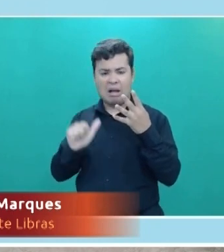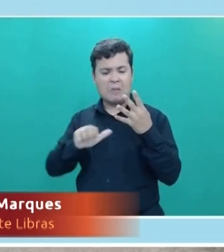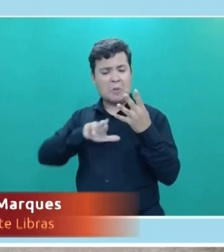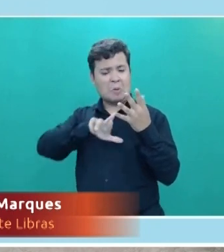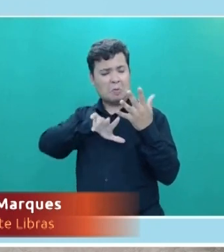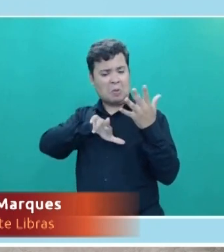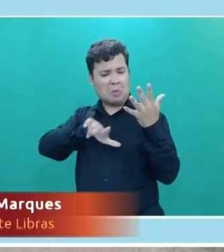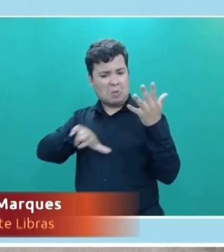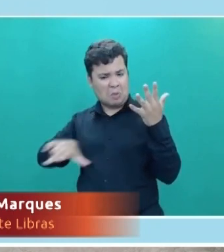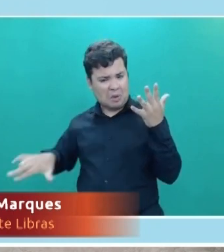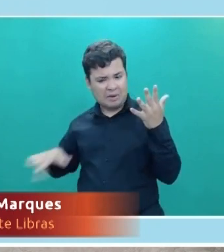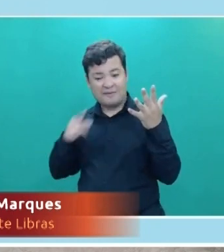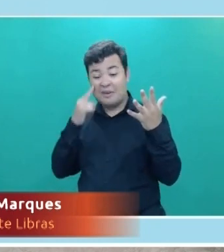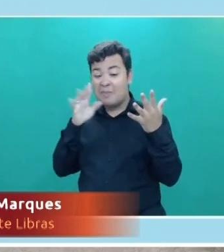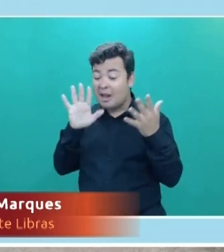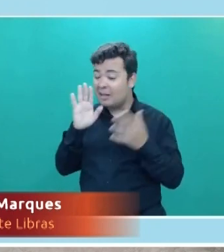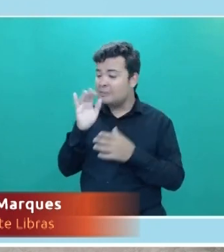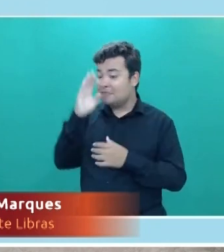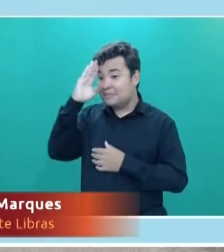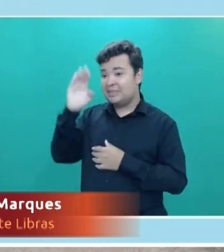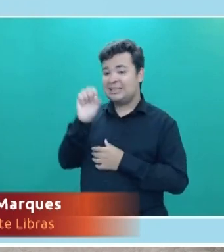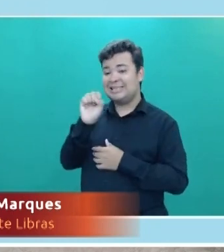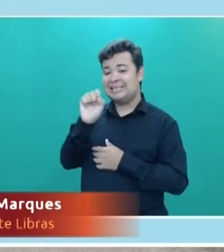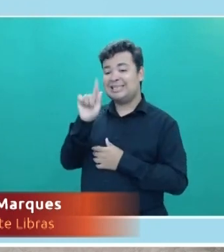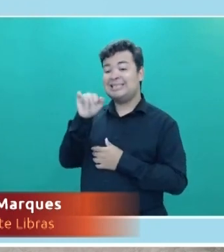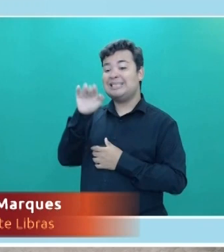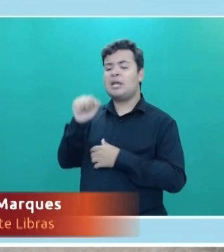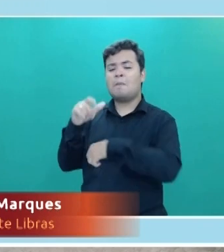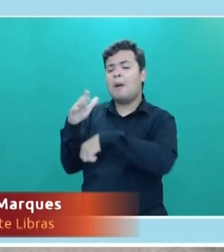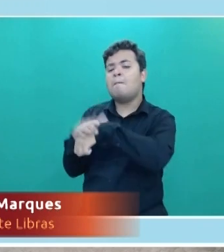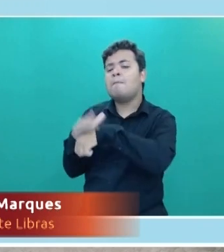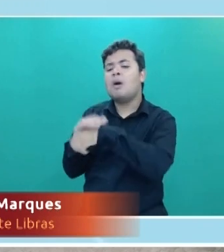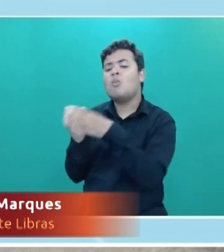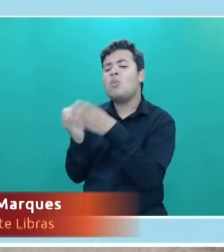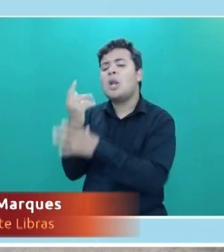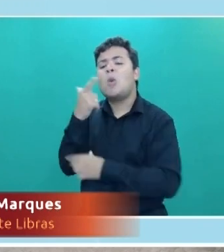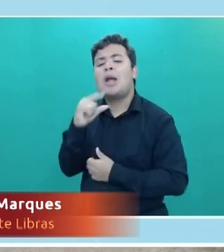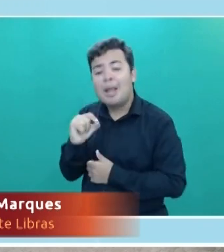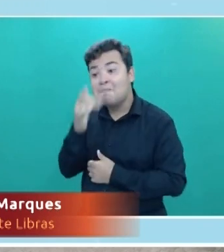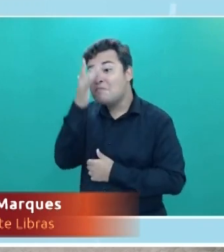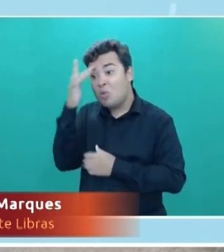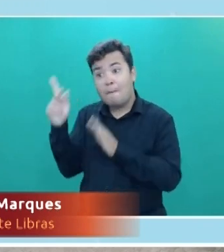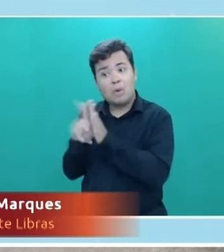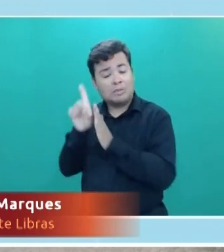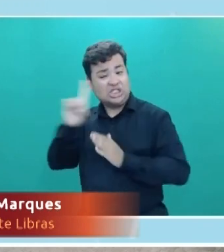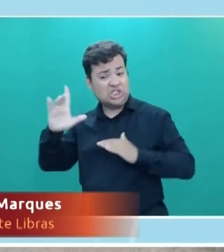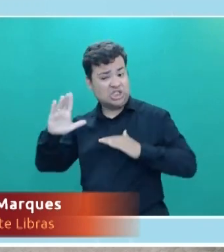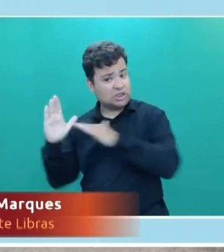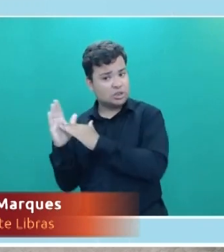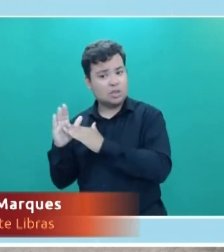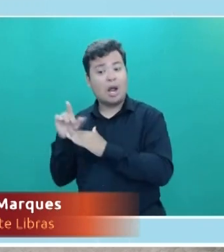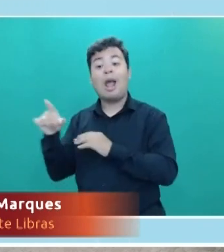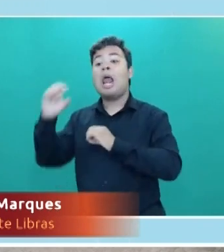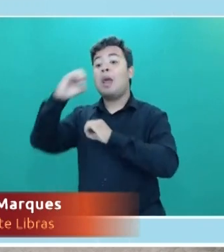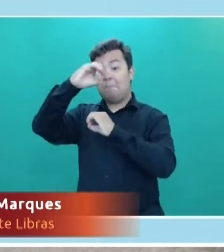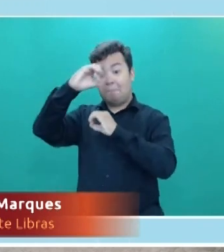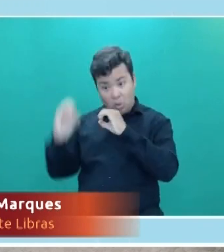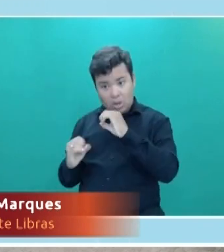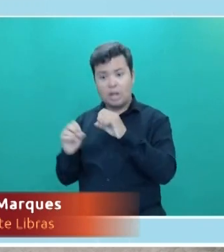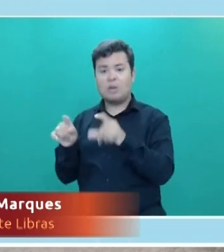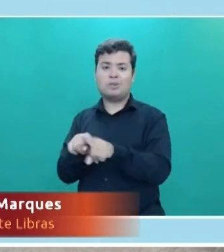Esse sigma, especificamente, também foi criado por um extremista de direita, né? Um blogueiro, um outro